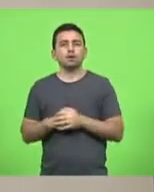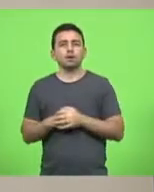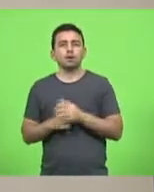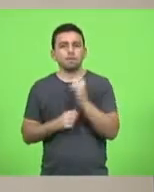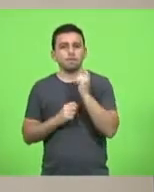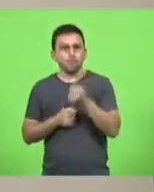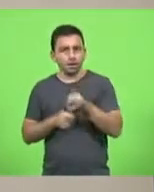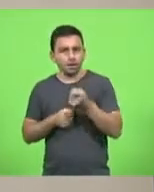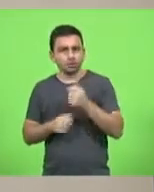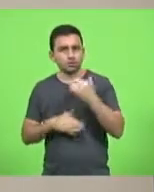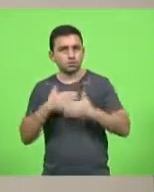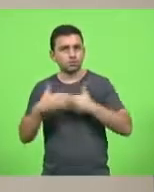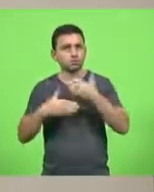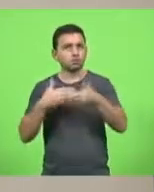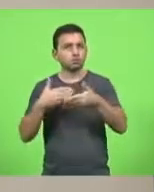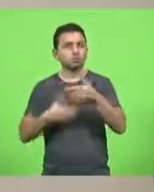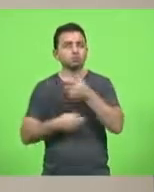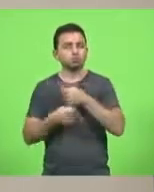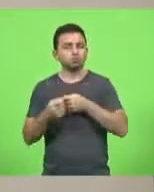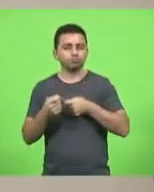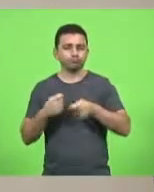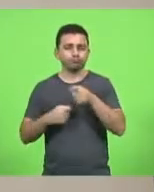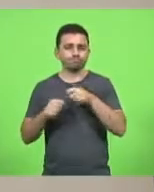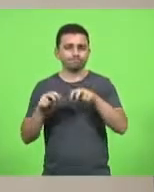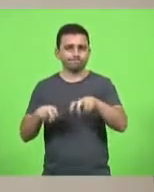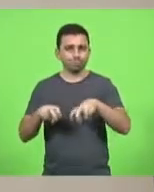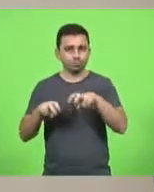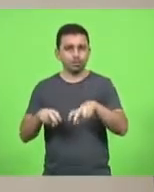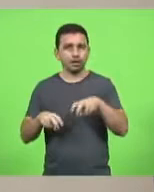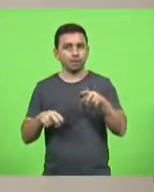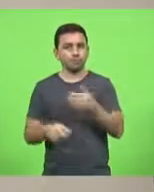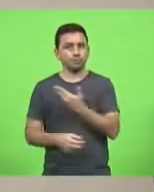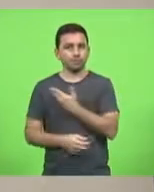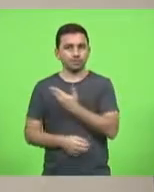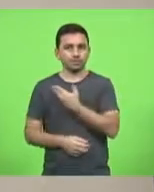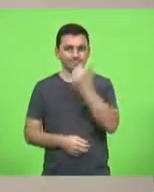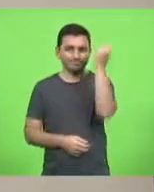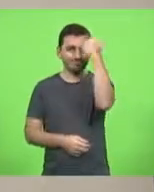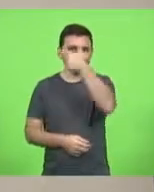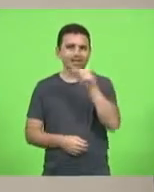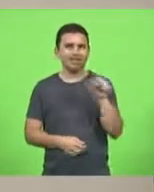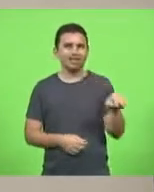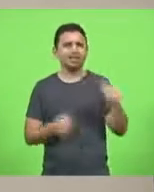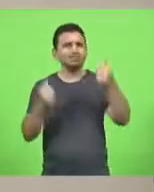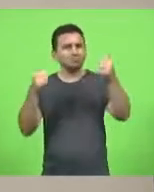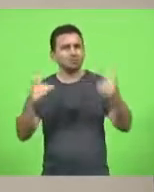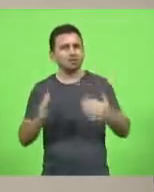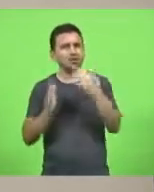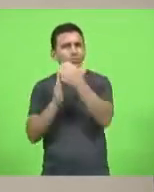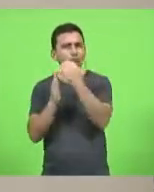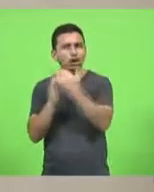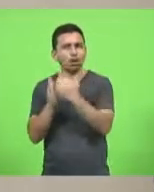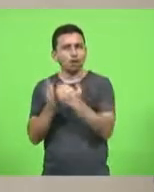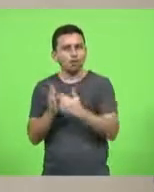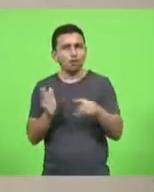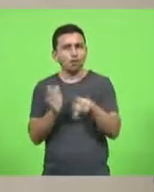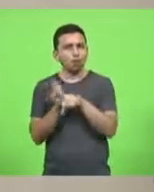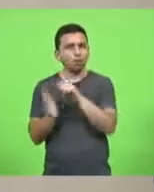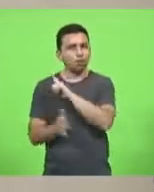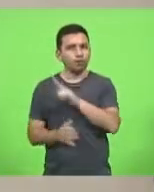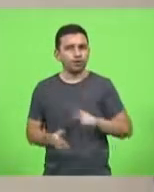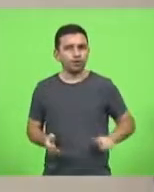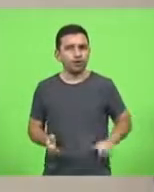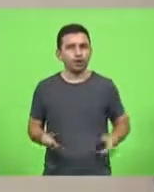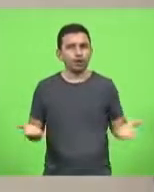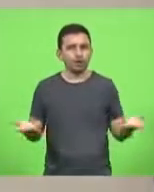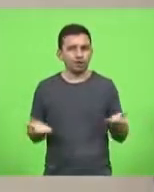e do Desenvolvimento Rural, nosso colega deputado Altair Silva, que estará falando sobre os programas que o governo disponibiliza nesta